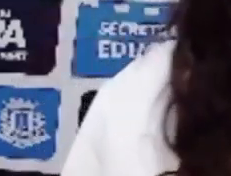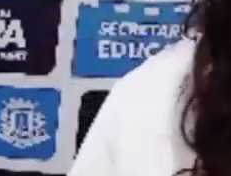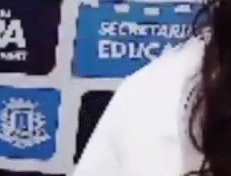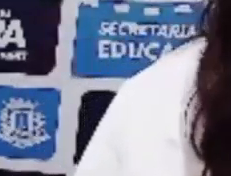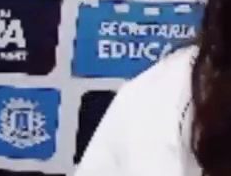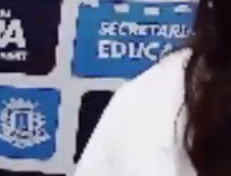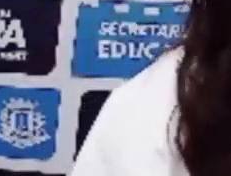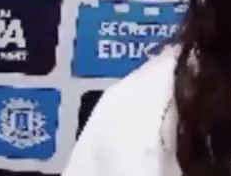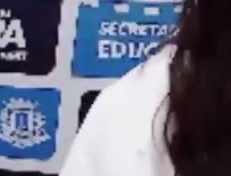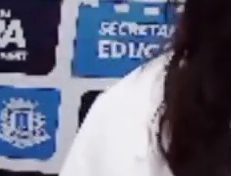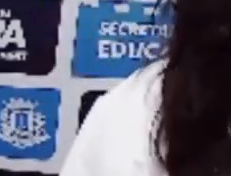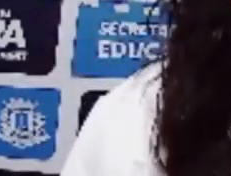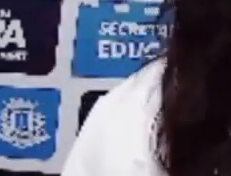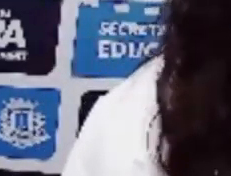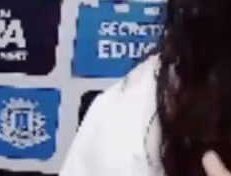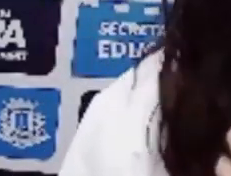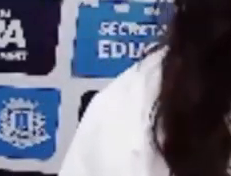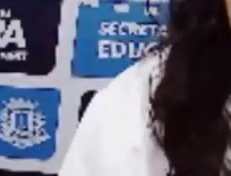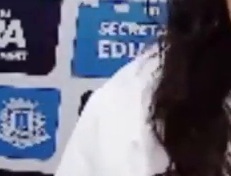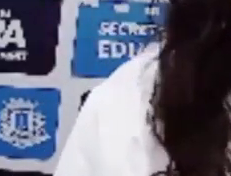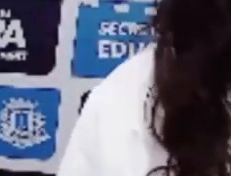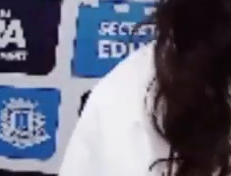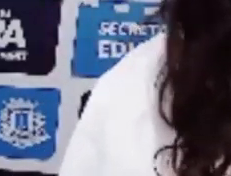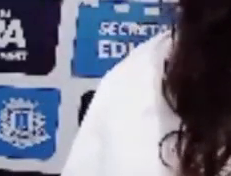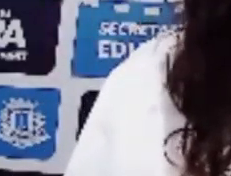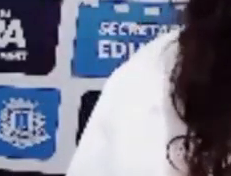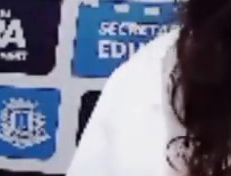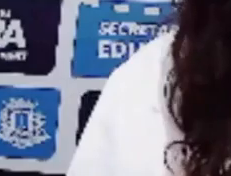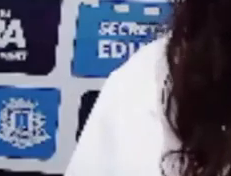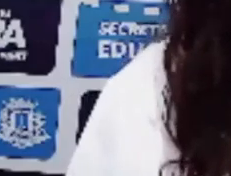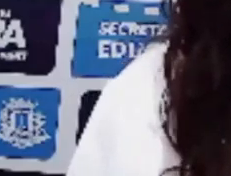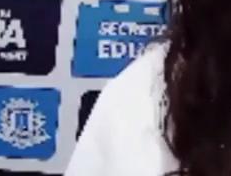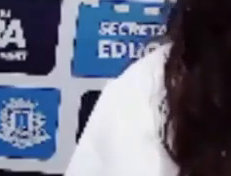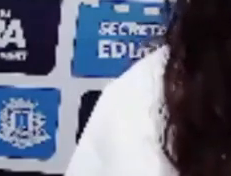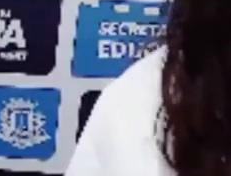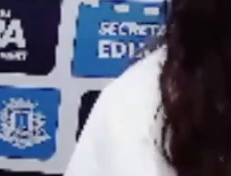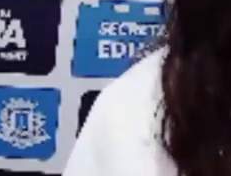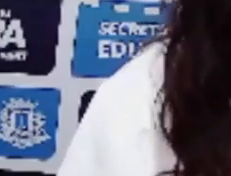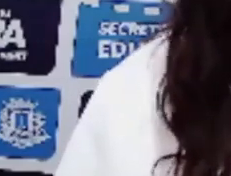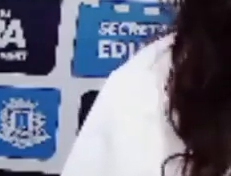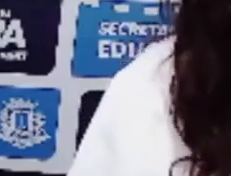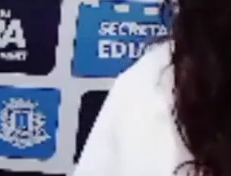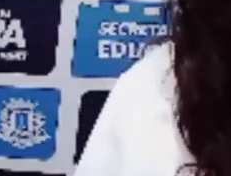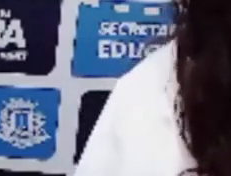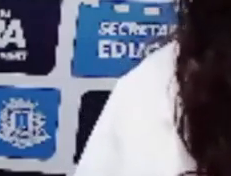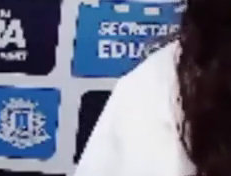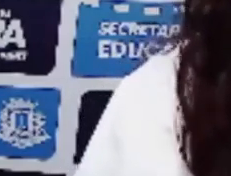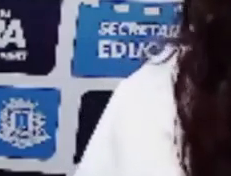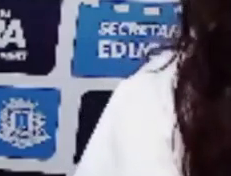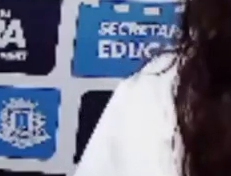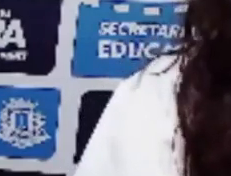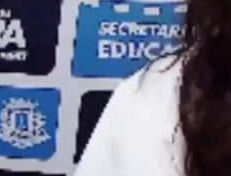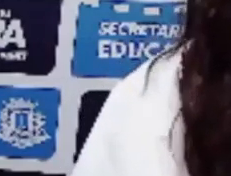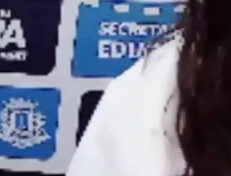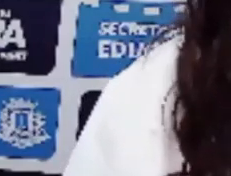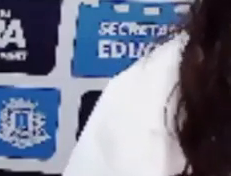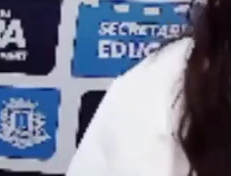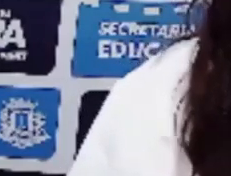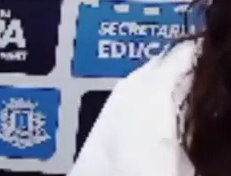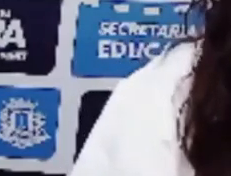próprio nome feio mas não se preocupa que não é um bicho de sete cabeça tá bom na aula você vai ver que o